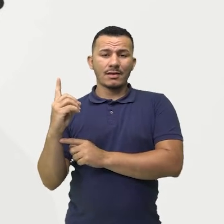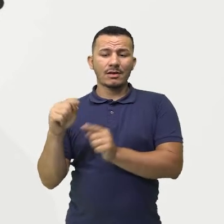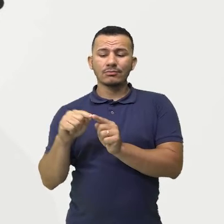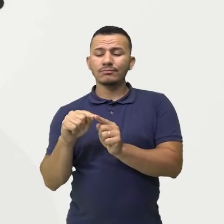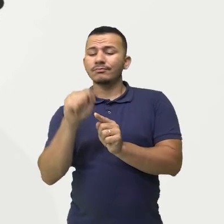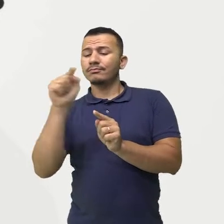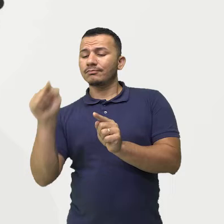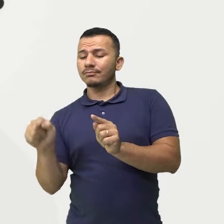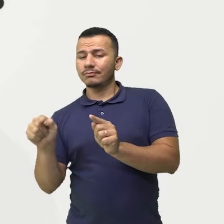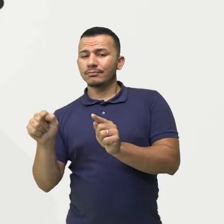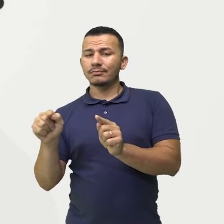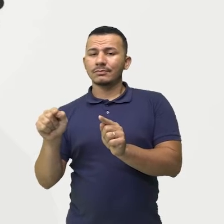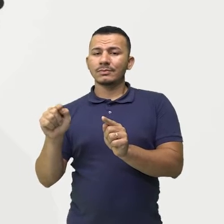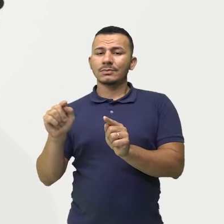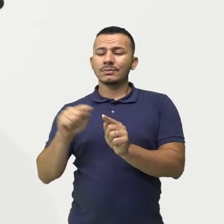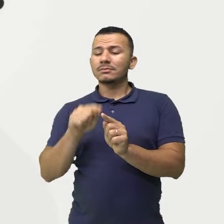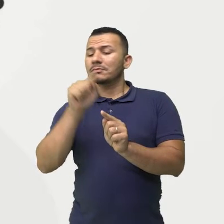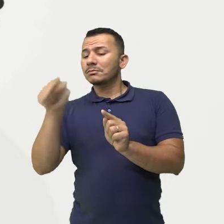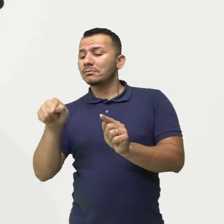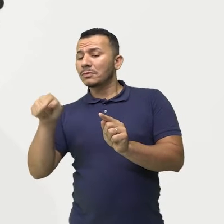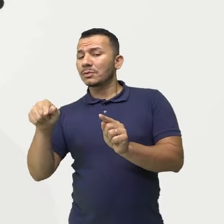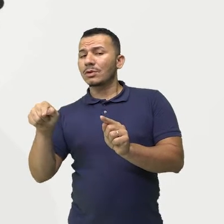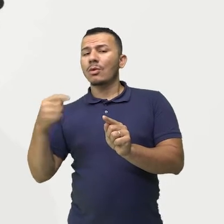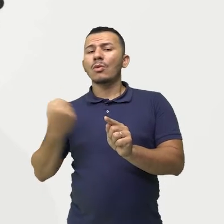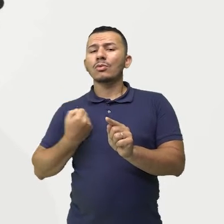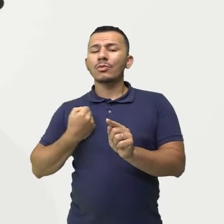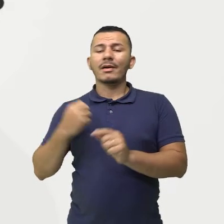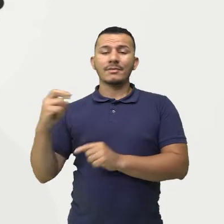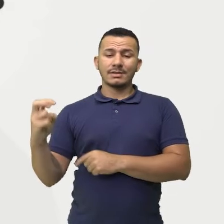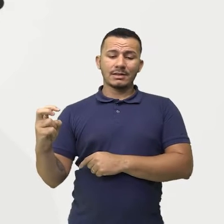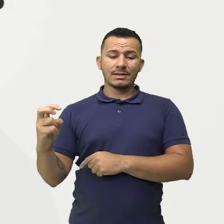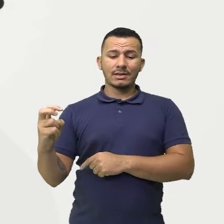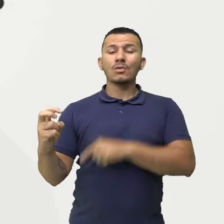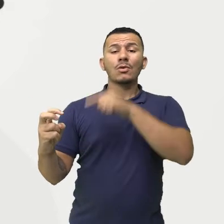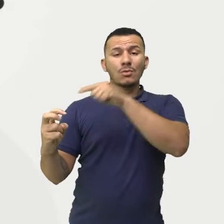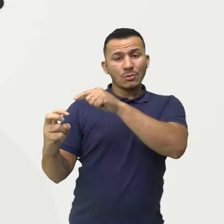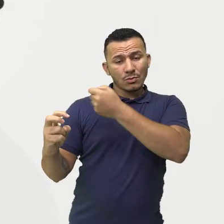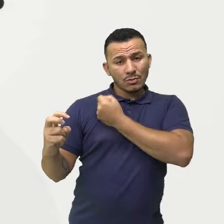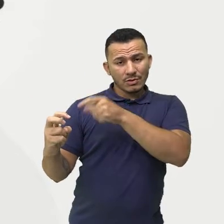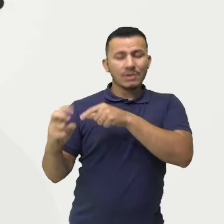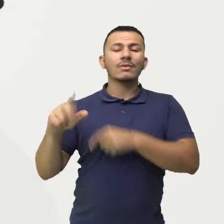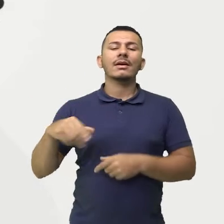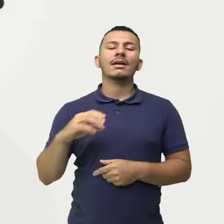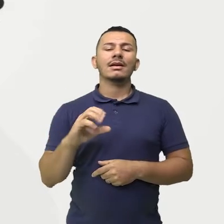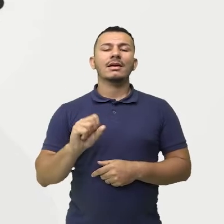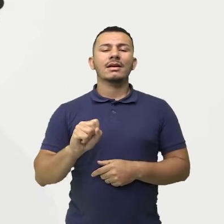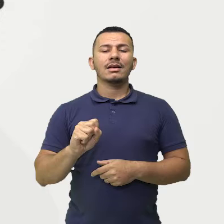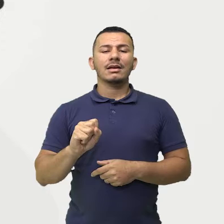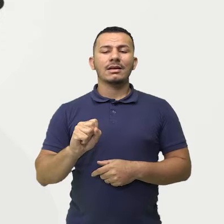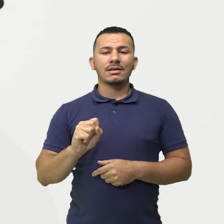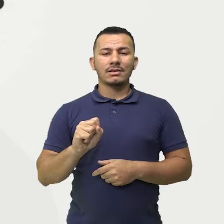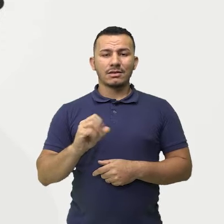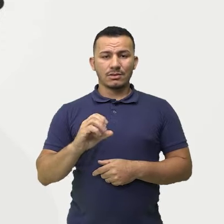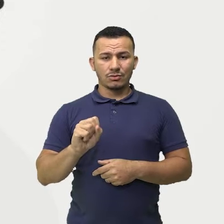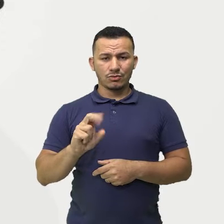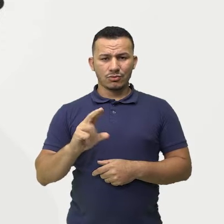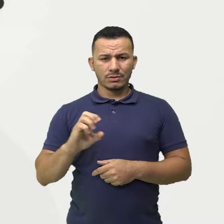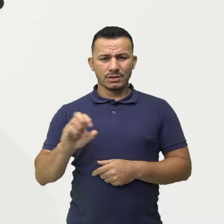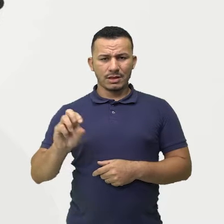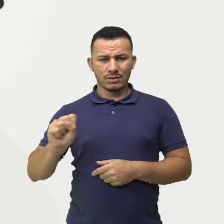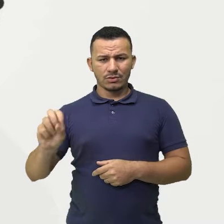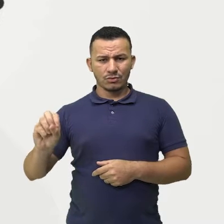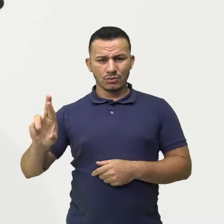O número que vem à direita é o 5, olha. Então, o 5 é o sucessor de 4. Mas eu